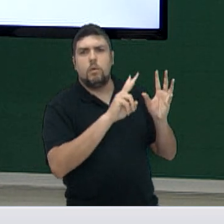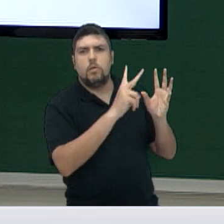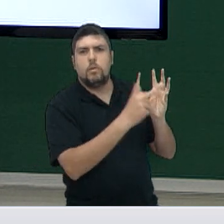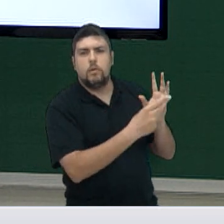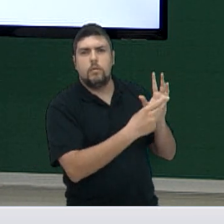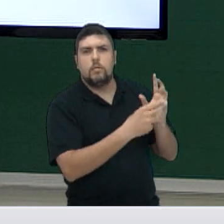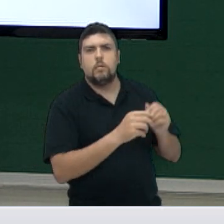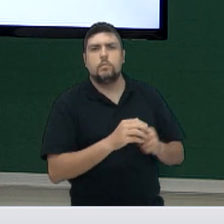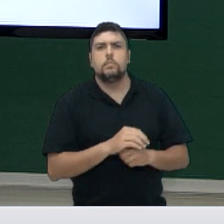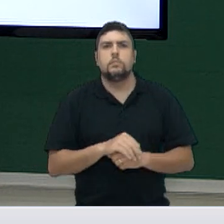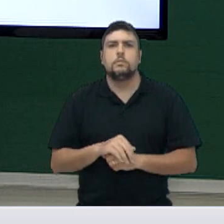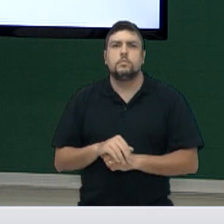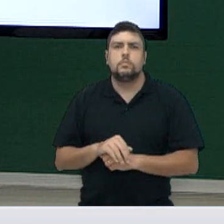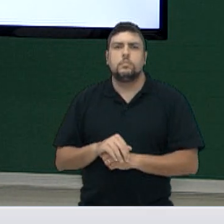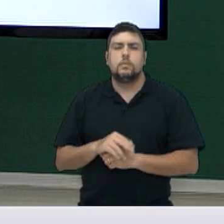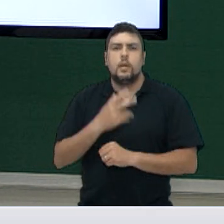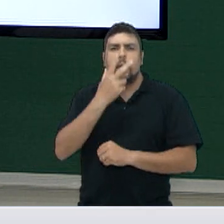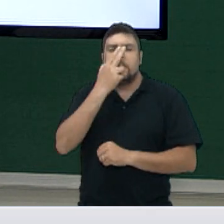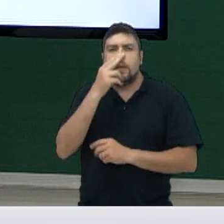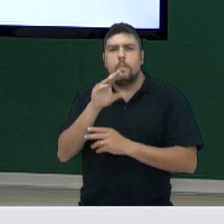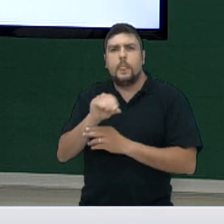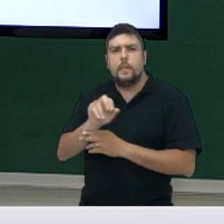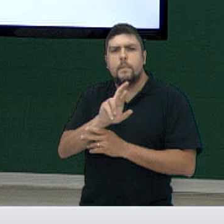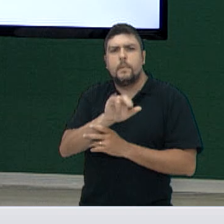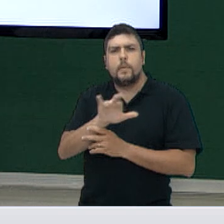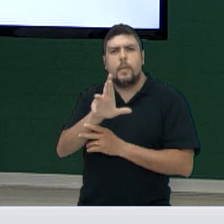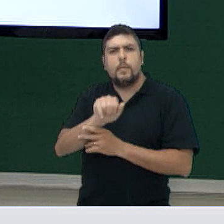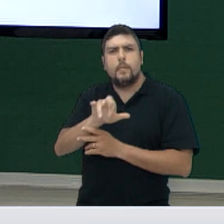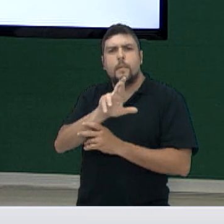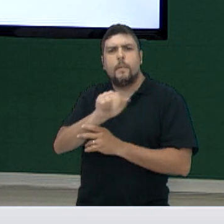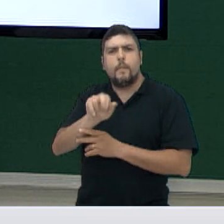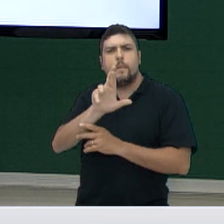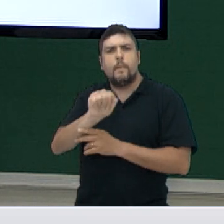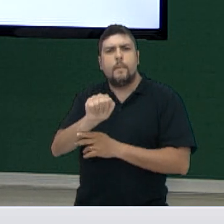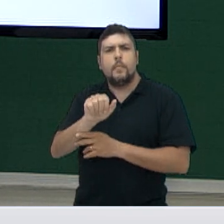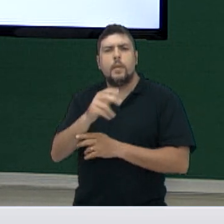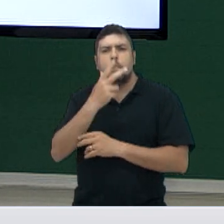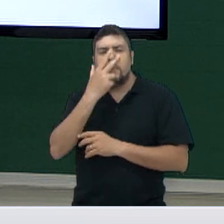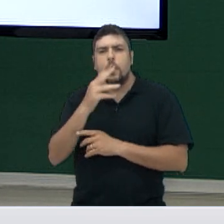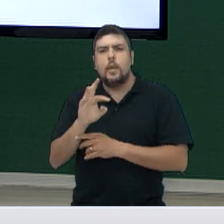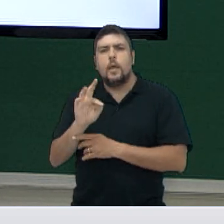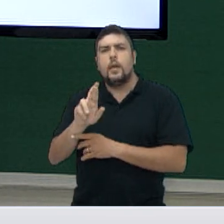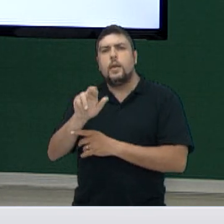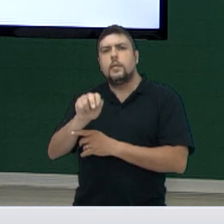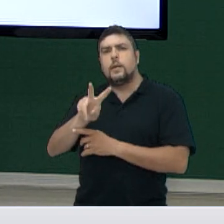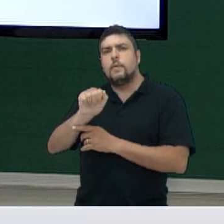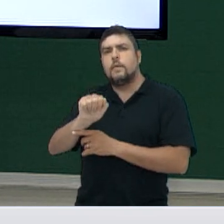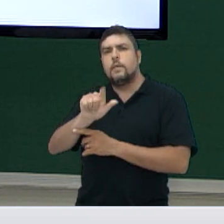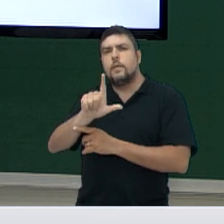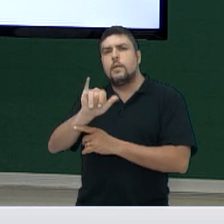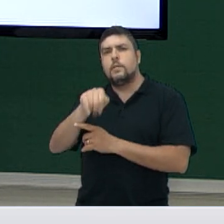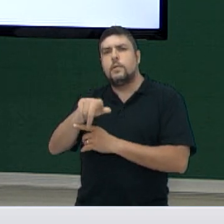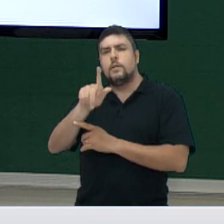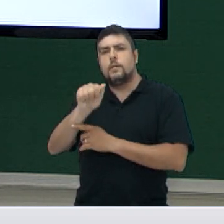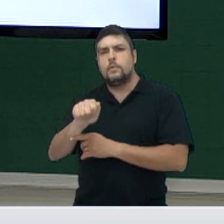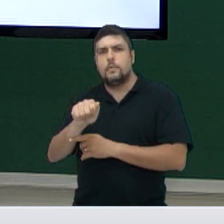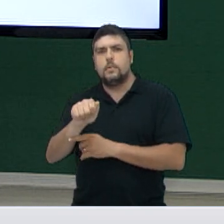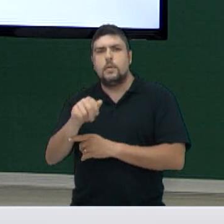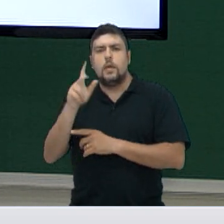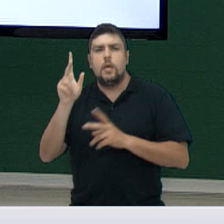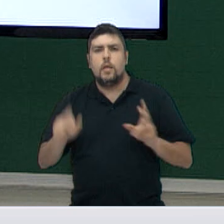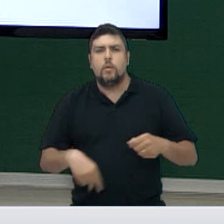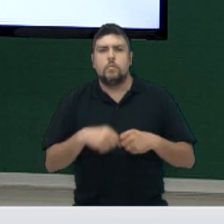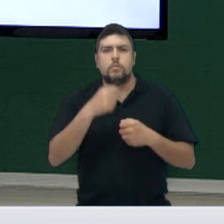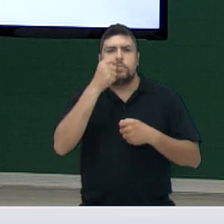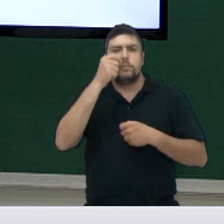parece um trava-língua, não parece? Professor, o que é trava-língua? Lembra de o rato roeu a roupa do